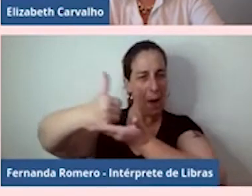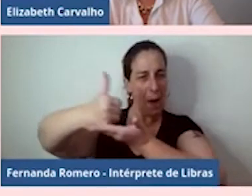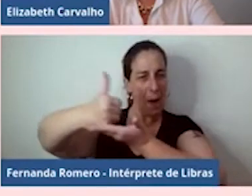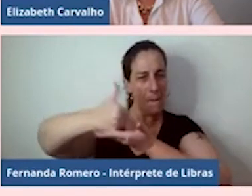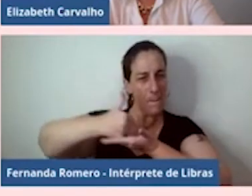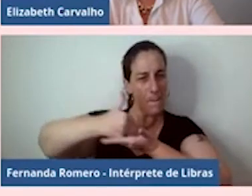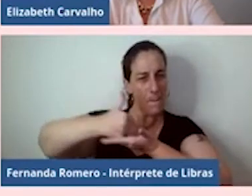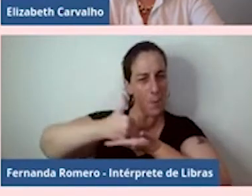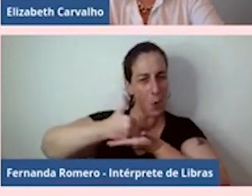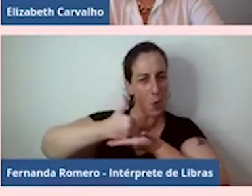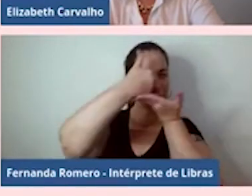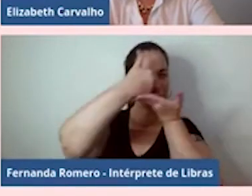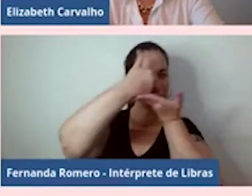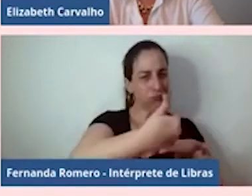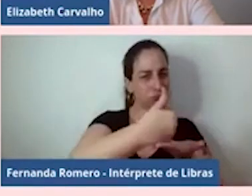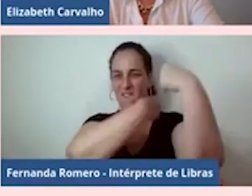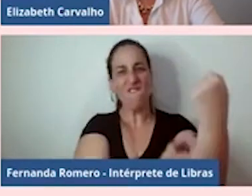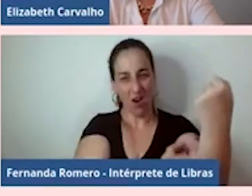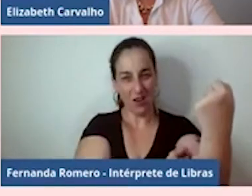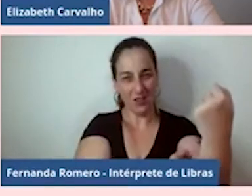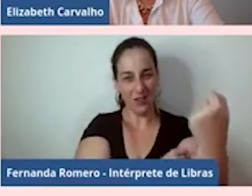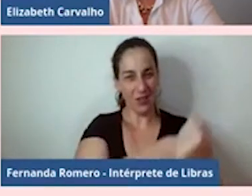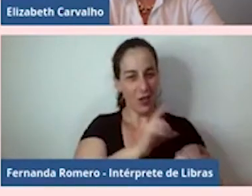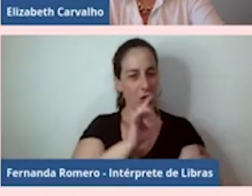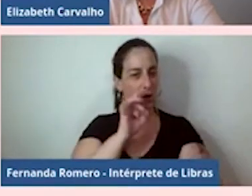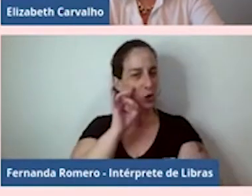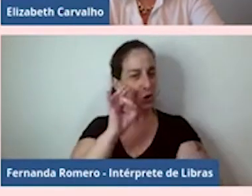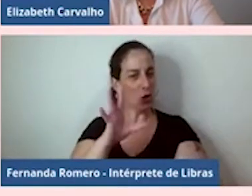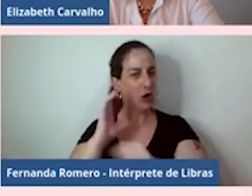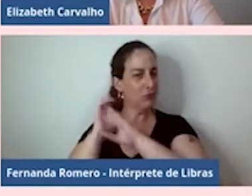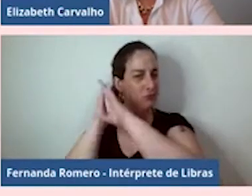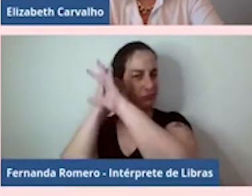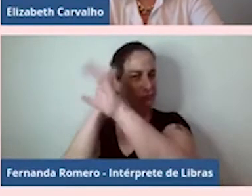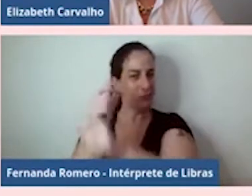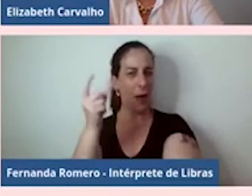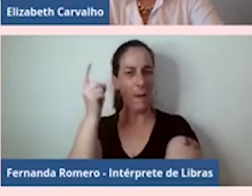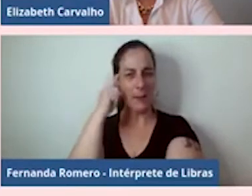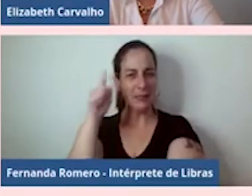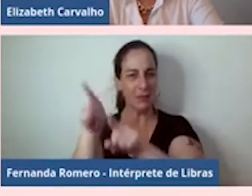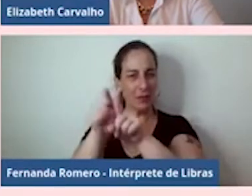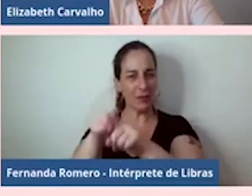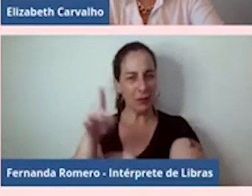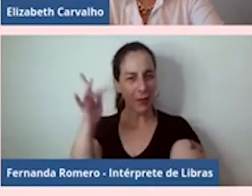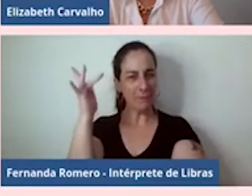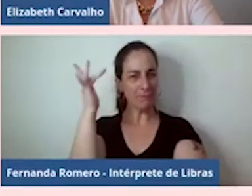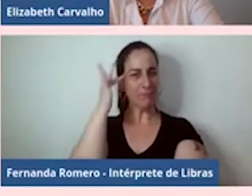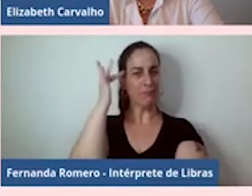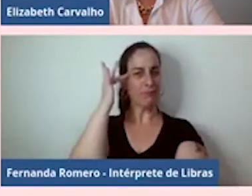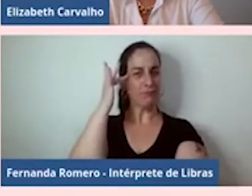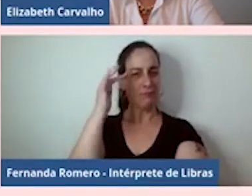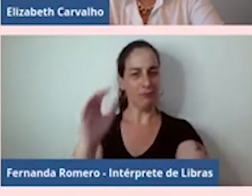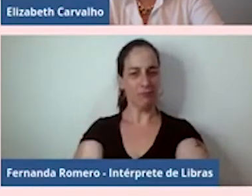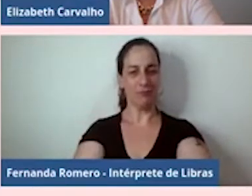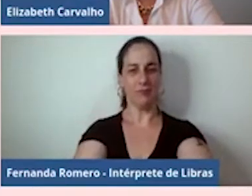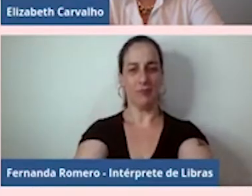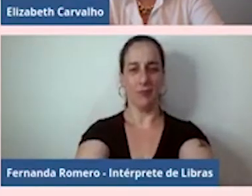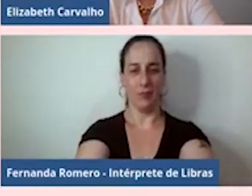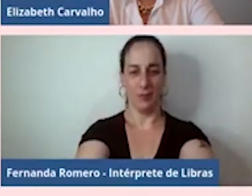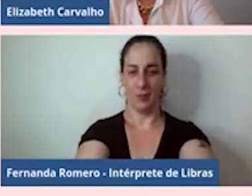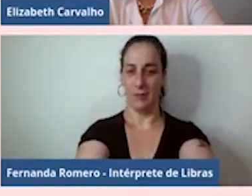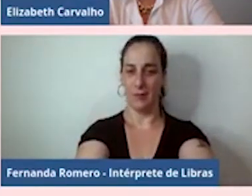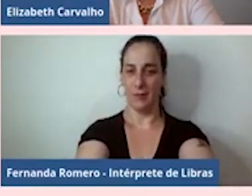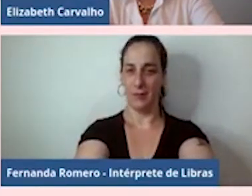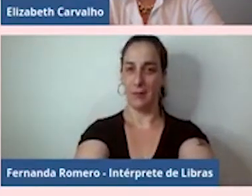sem forçar nada, apenas revendo pensamentos e amadurecendo. Que legal, né, Beth? Eu acho que complementa um pouco isso